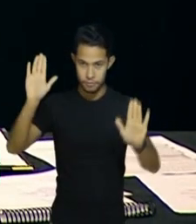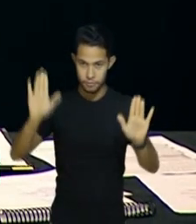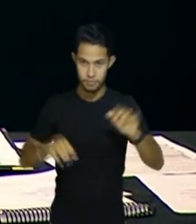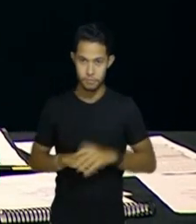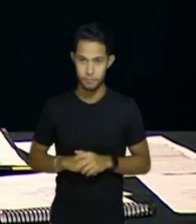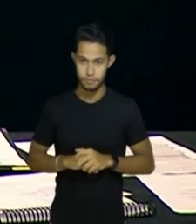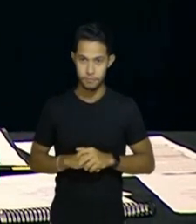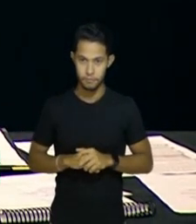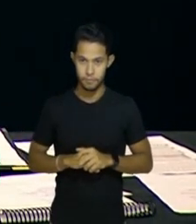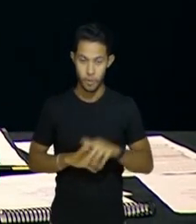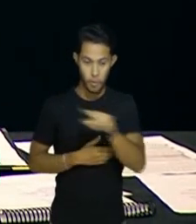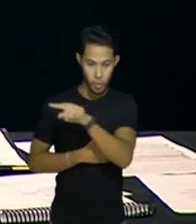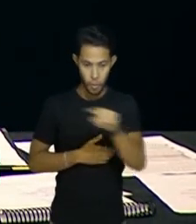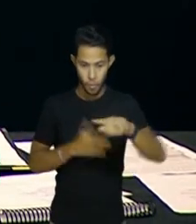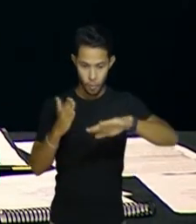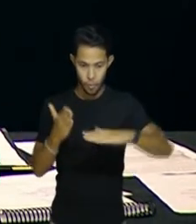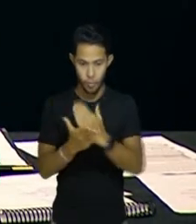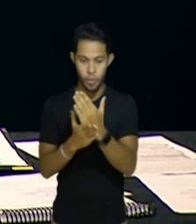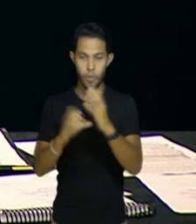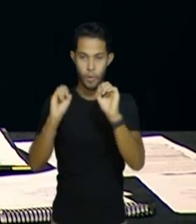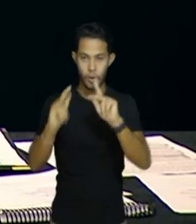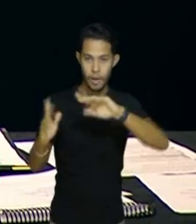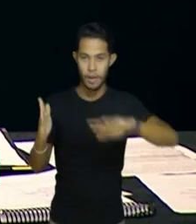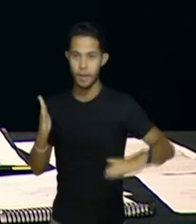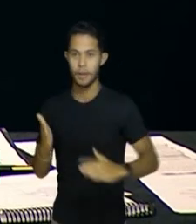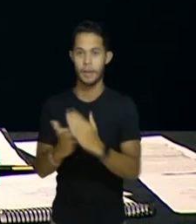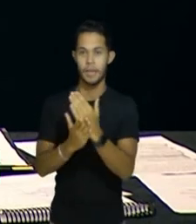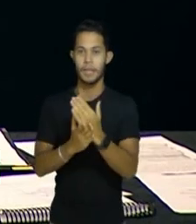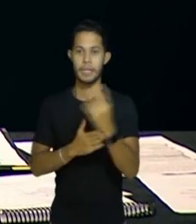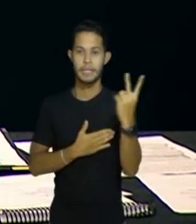Todos de acordo? Aprovado em segundo turno